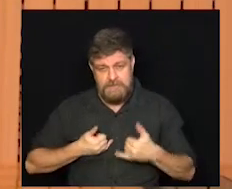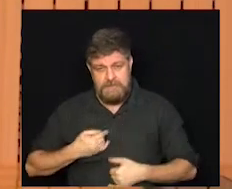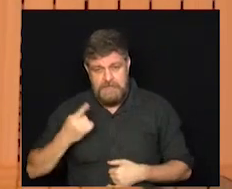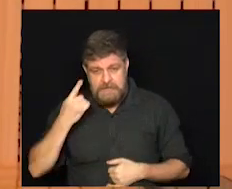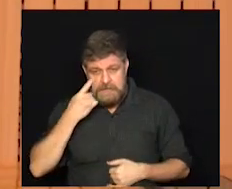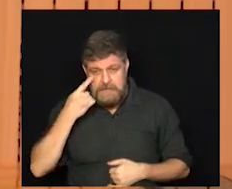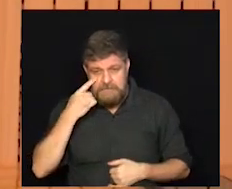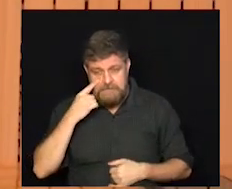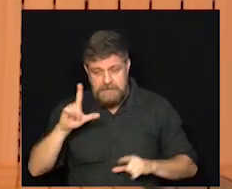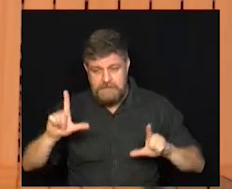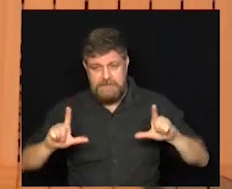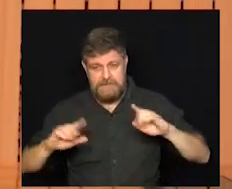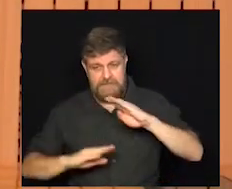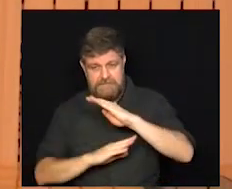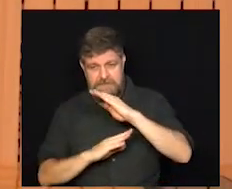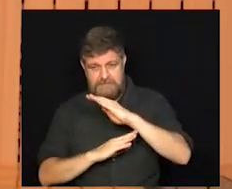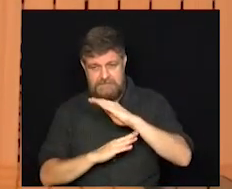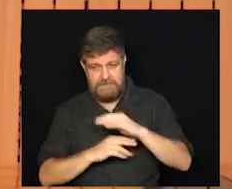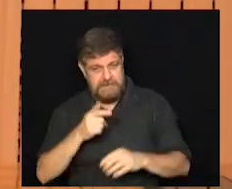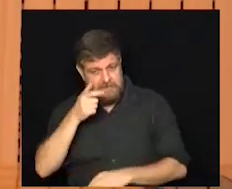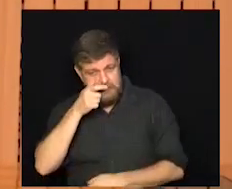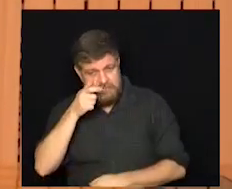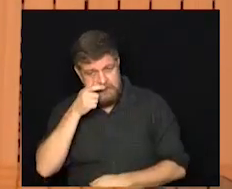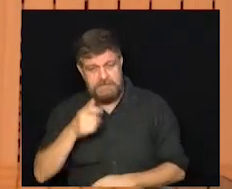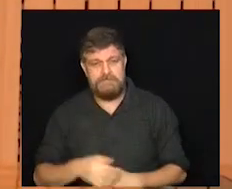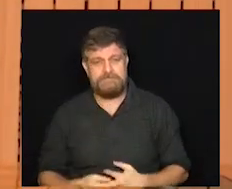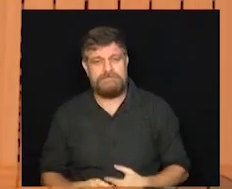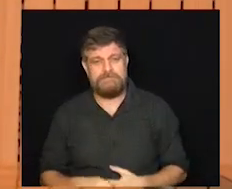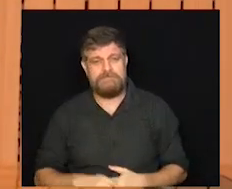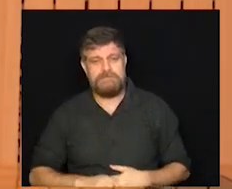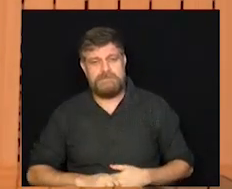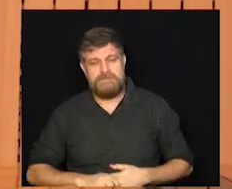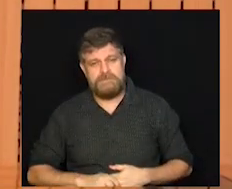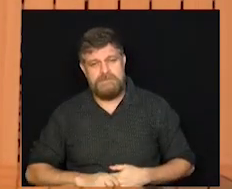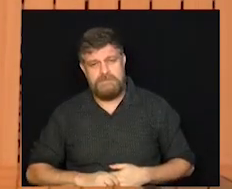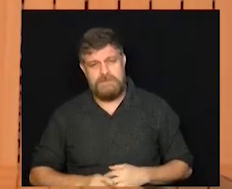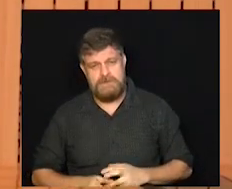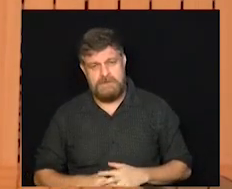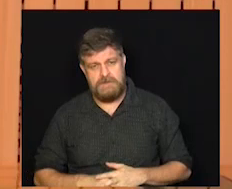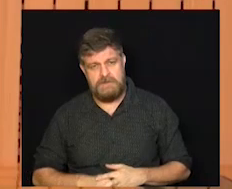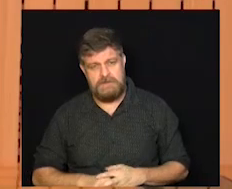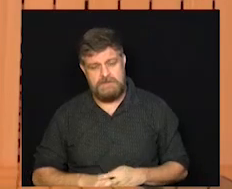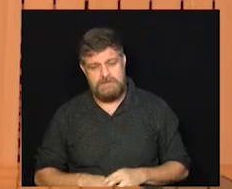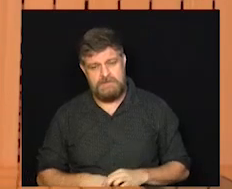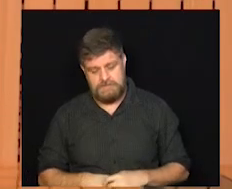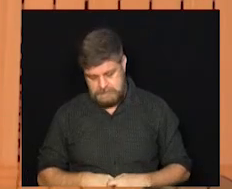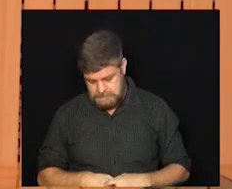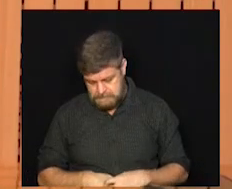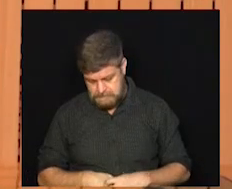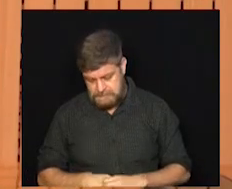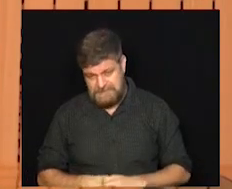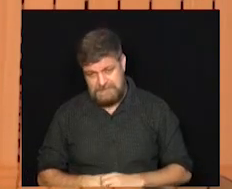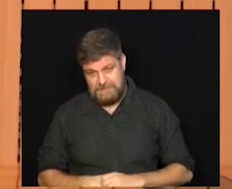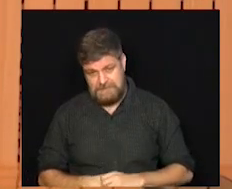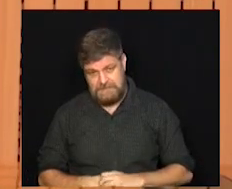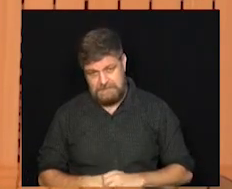da TV Câmara. Podemos começar por o pastor Rodrigo, depois